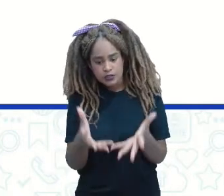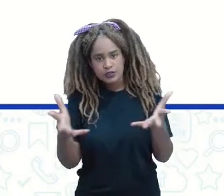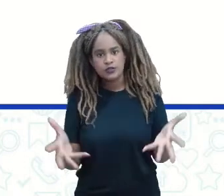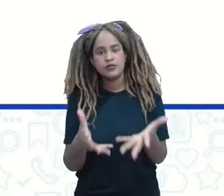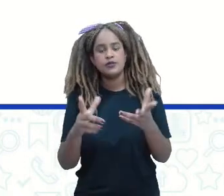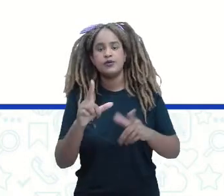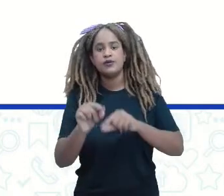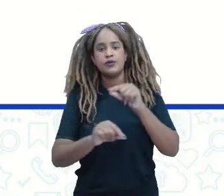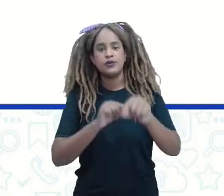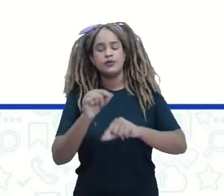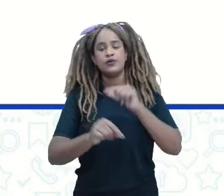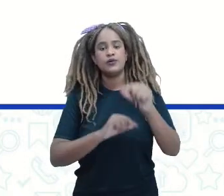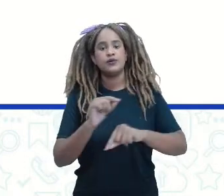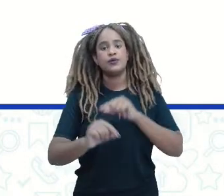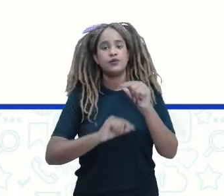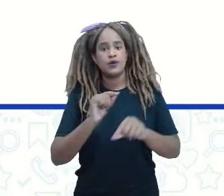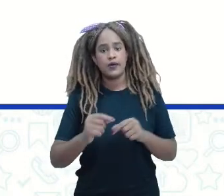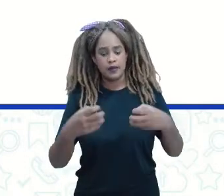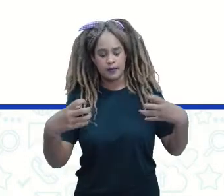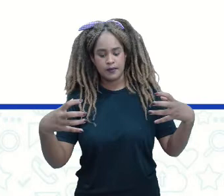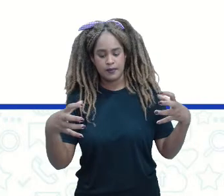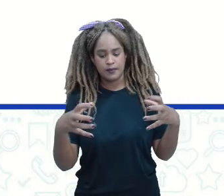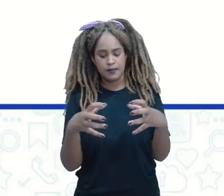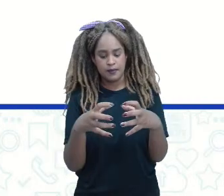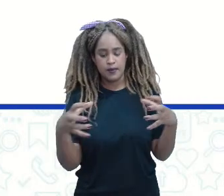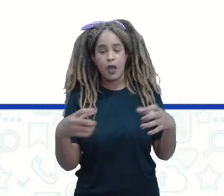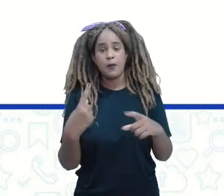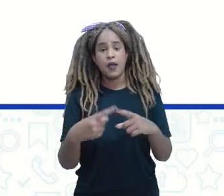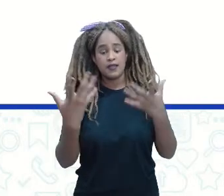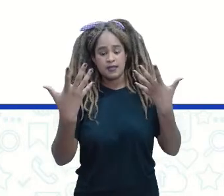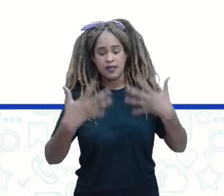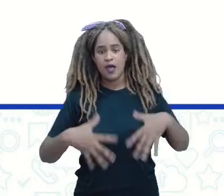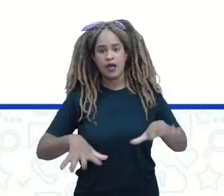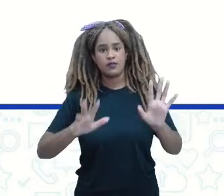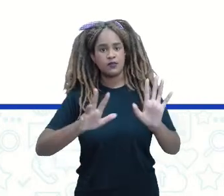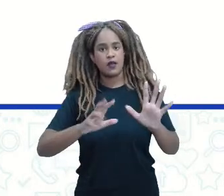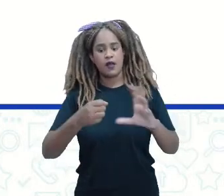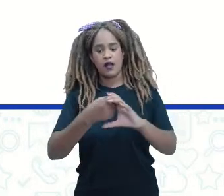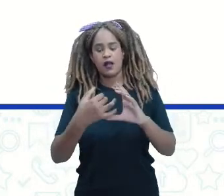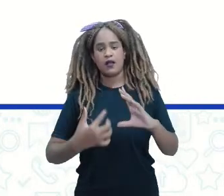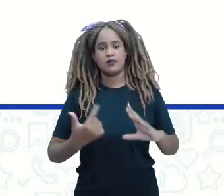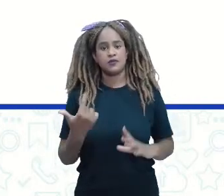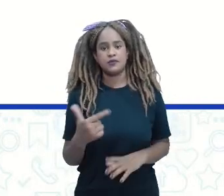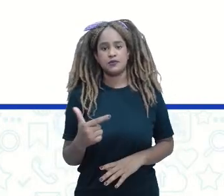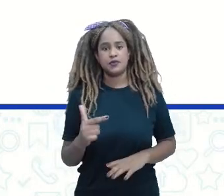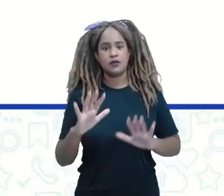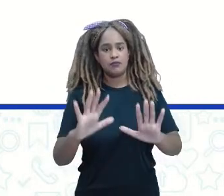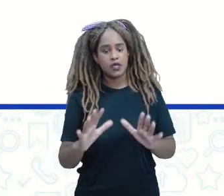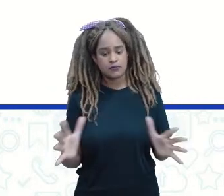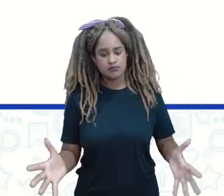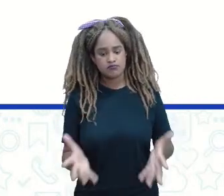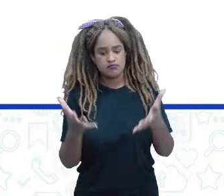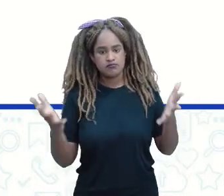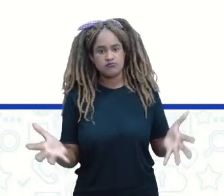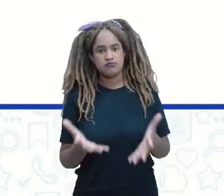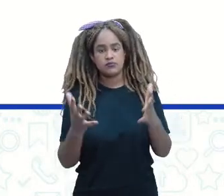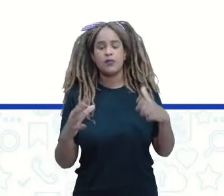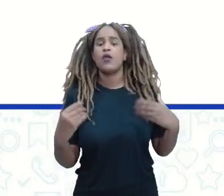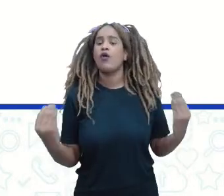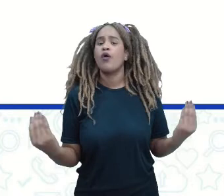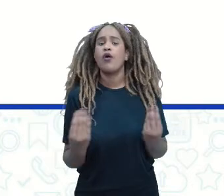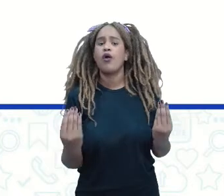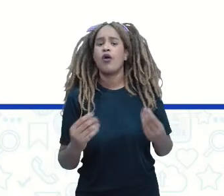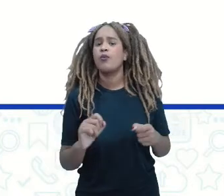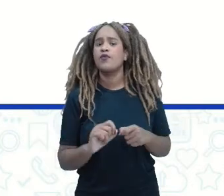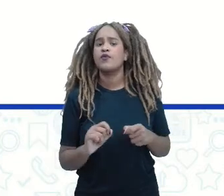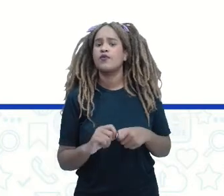essa característica, ou seja, não é magnetizado, né? Então, como é que ocorre isso, né? Como é que a gente